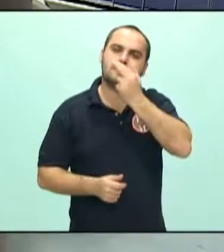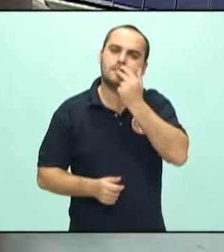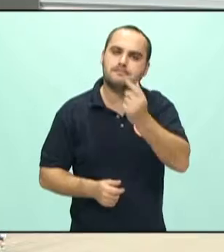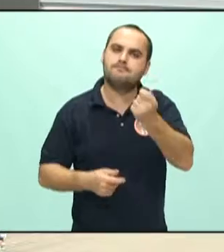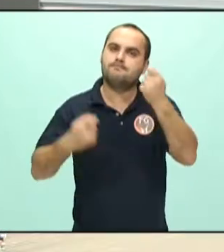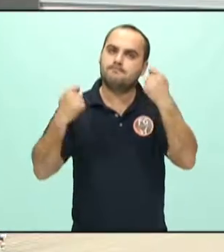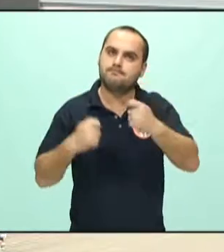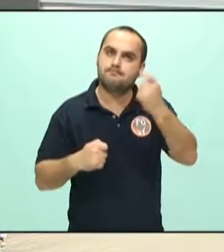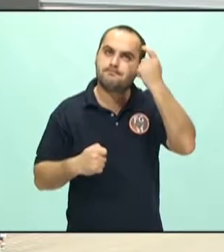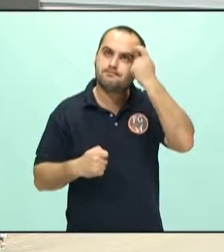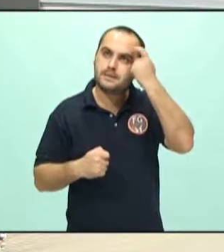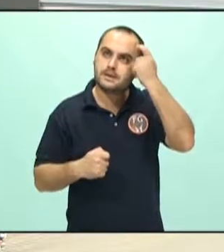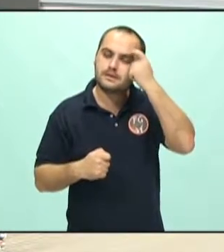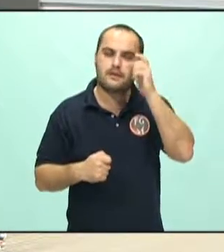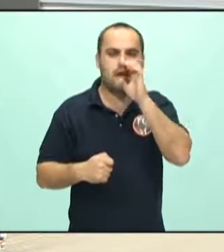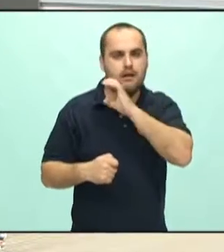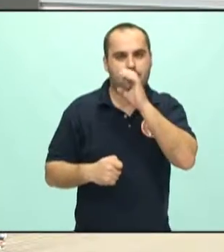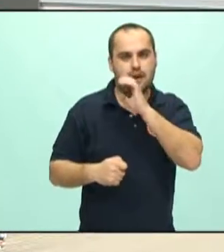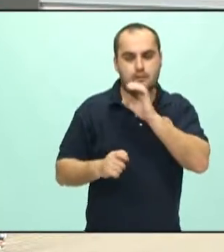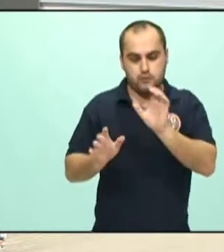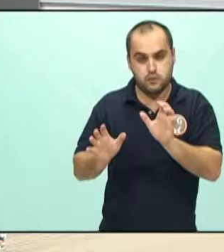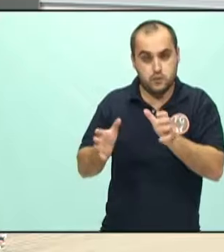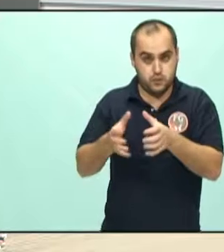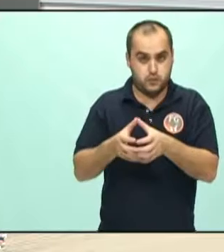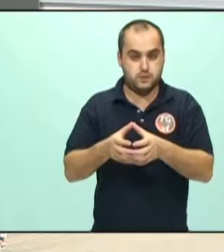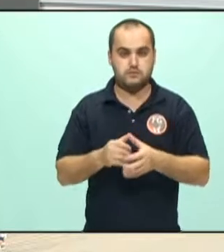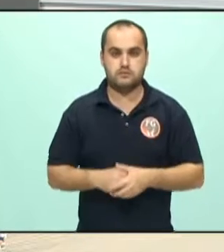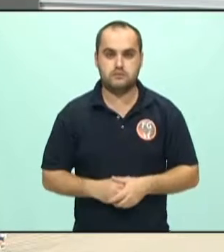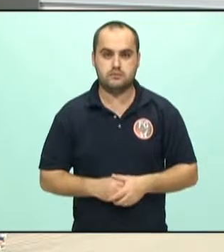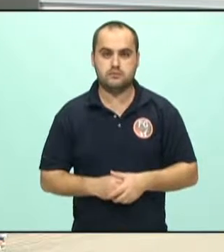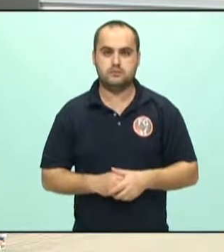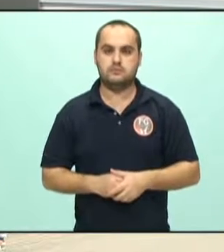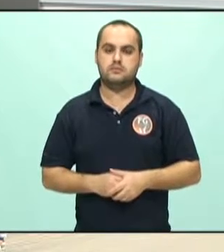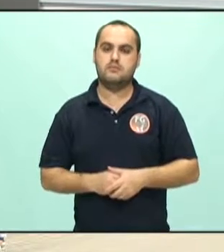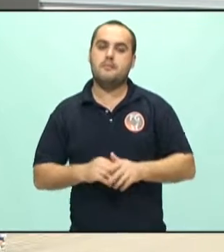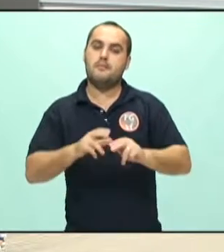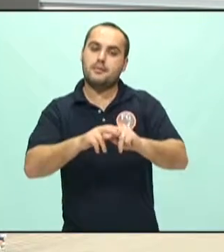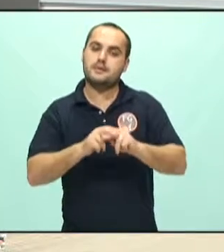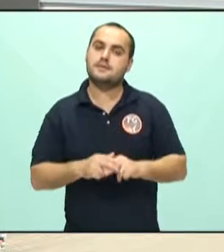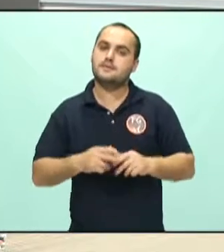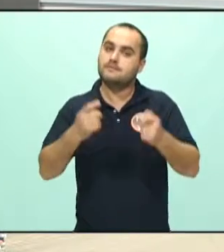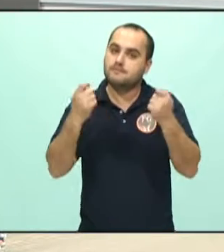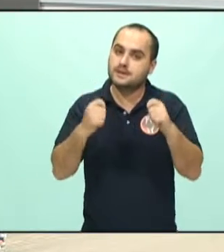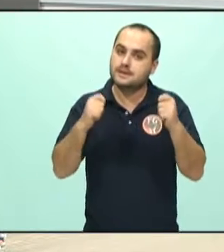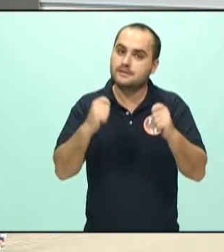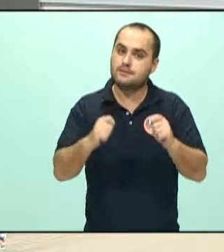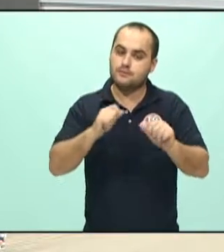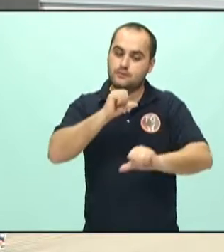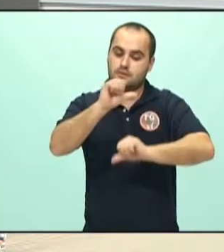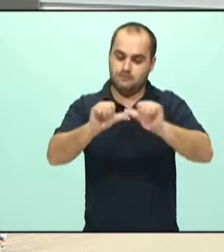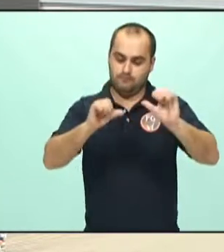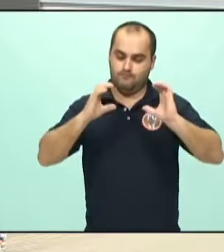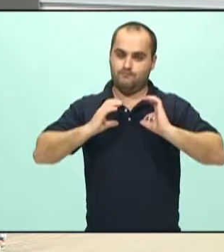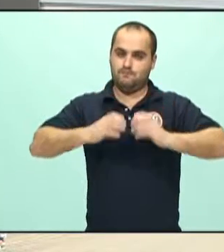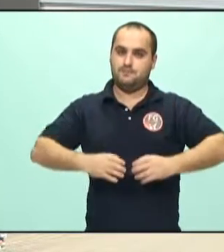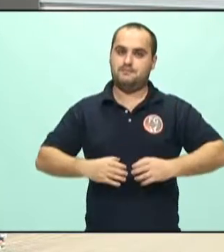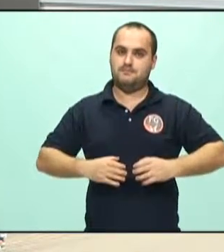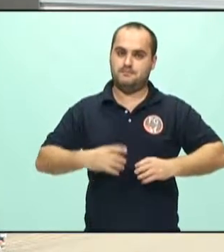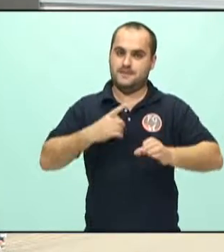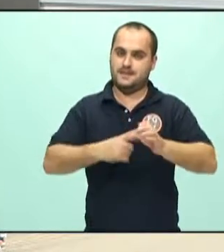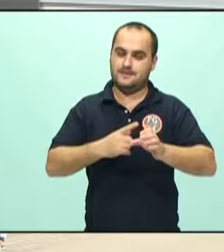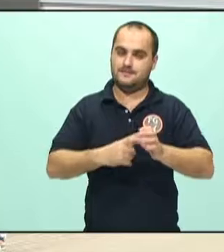ser pensadas em conjunto e que todas elas iniciam dança de comportamento do cidadão então qual é o nosso papel